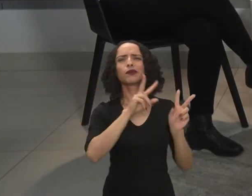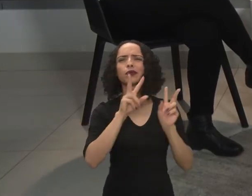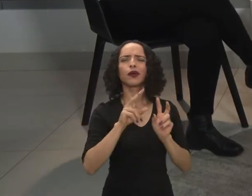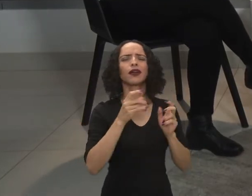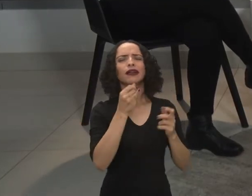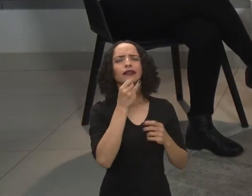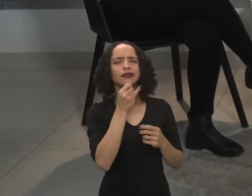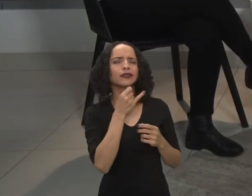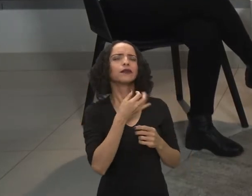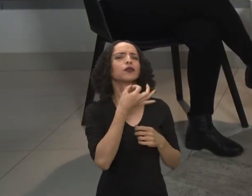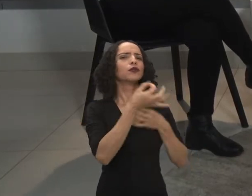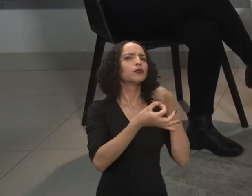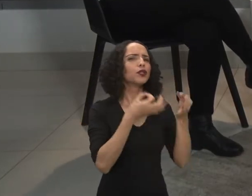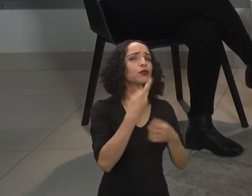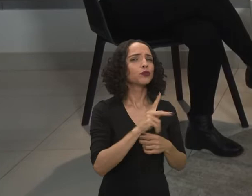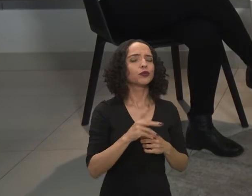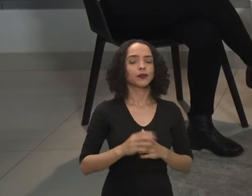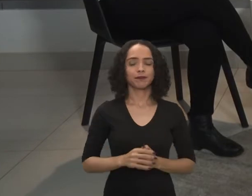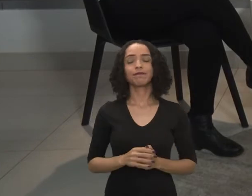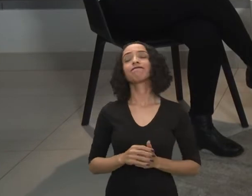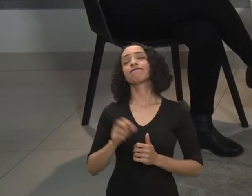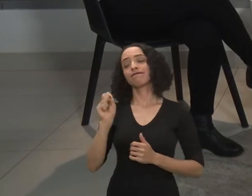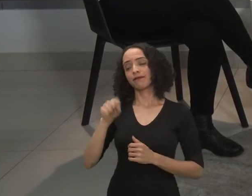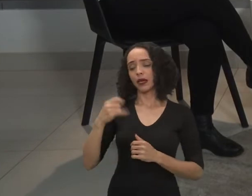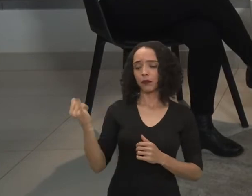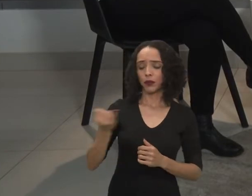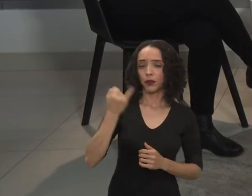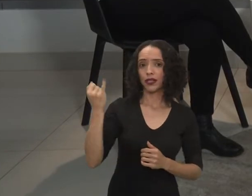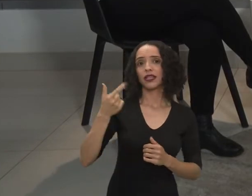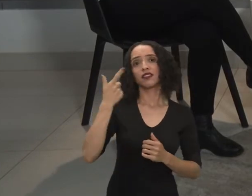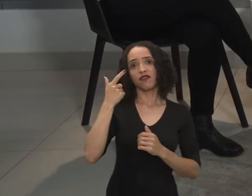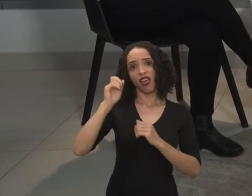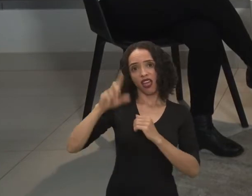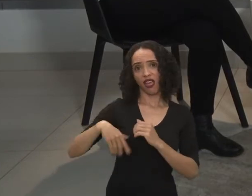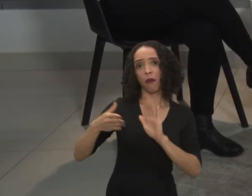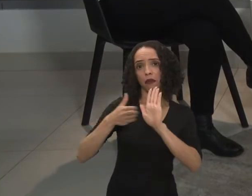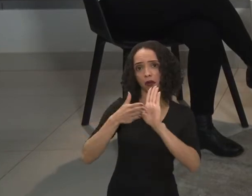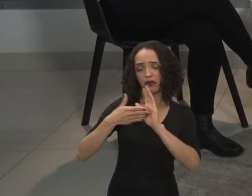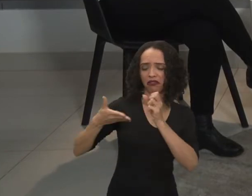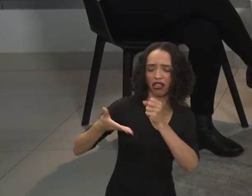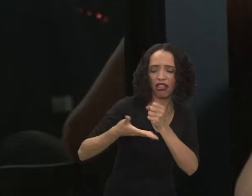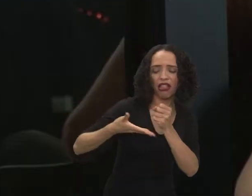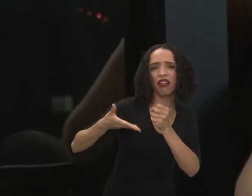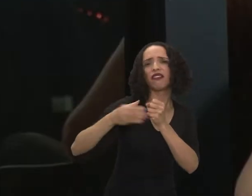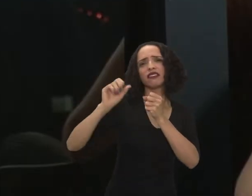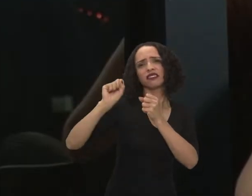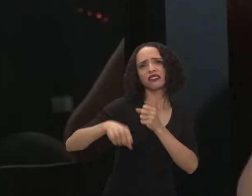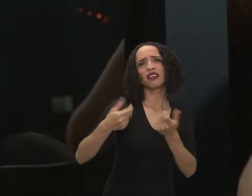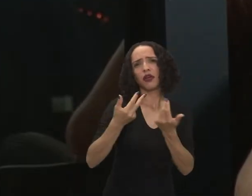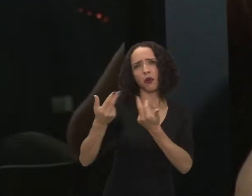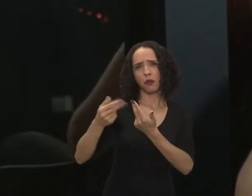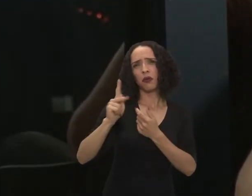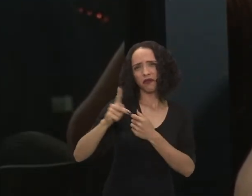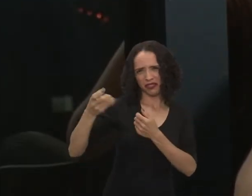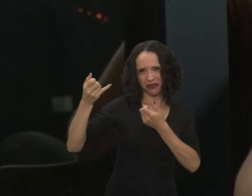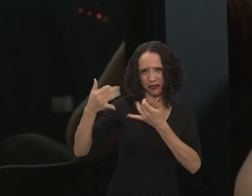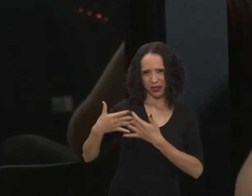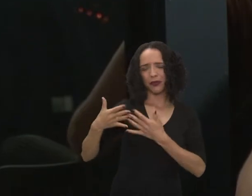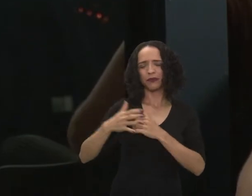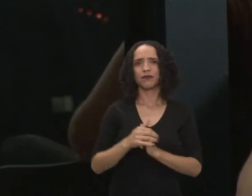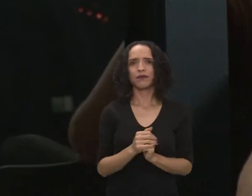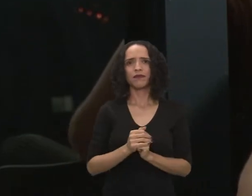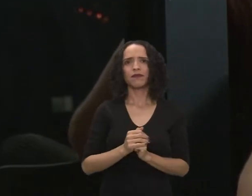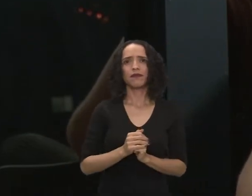Sim, é importante a gente considerar que são propostas superficiais, como o professor Nilson falou, são